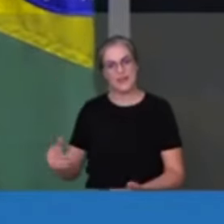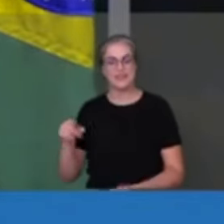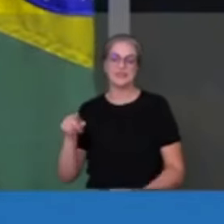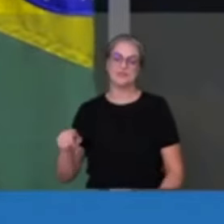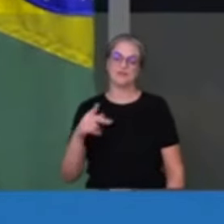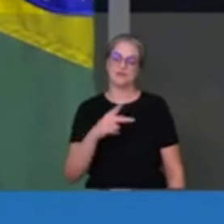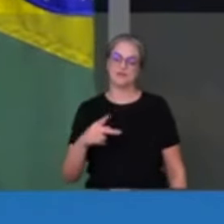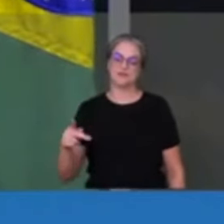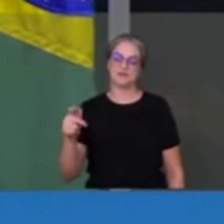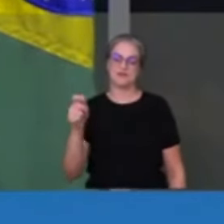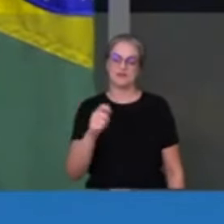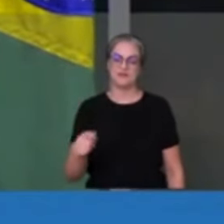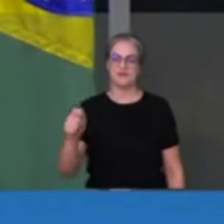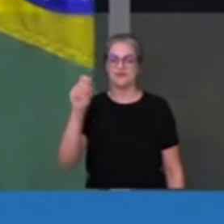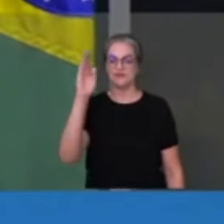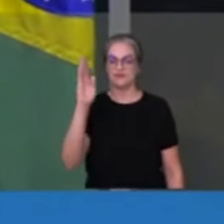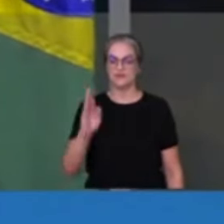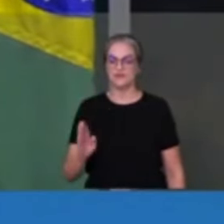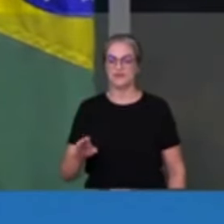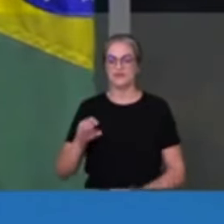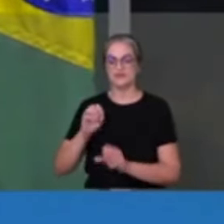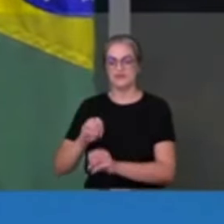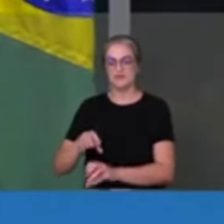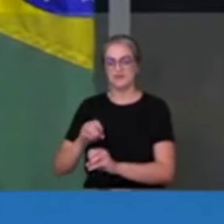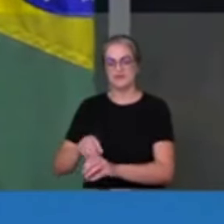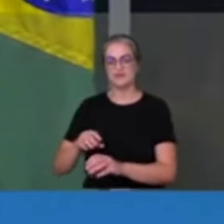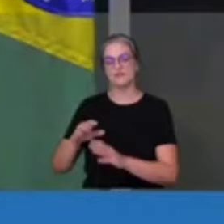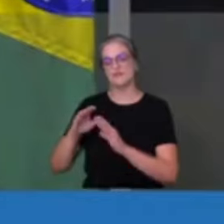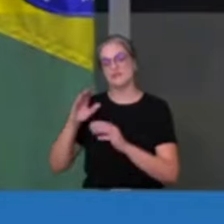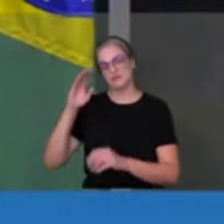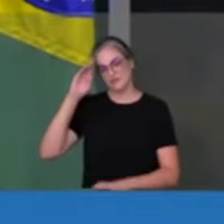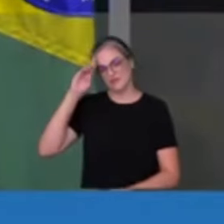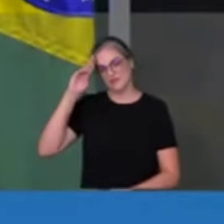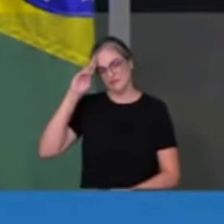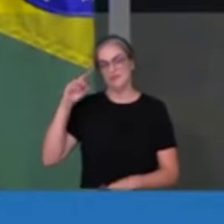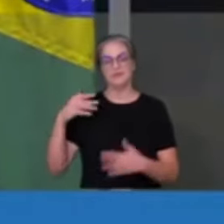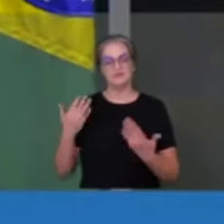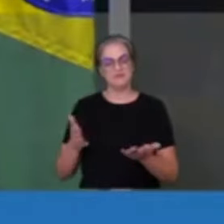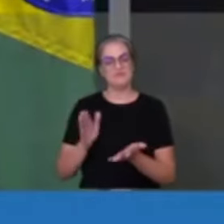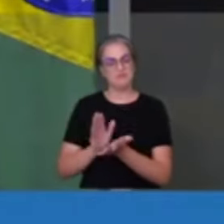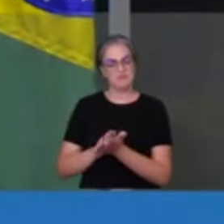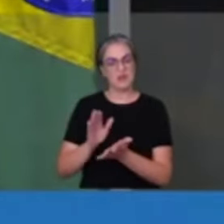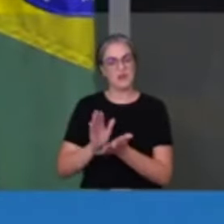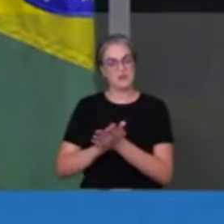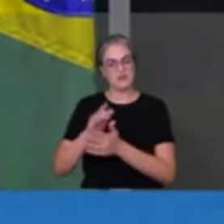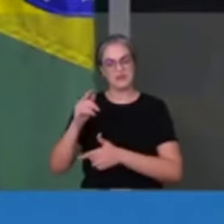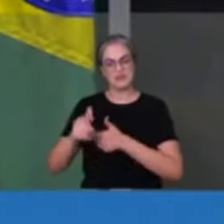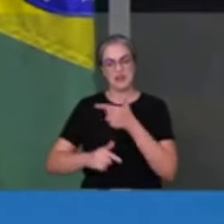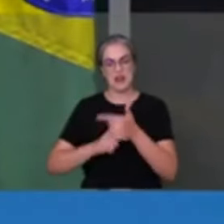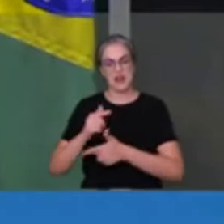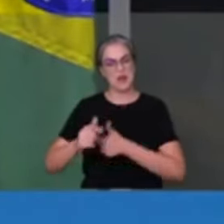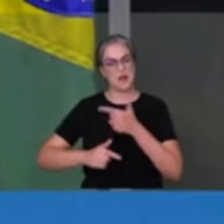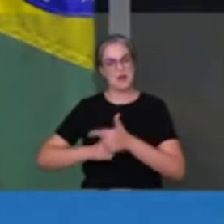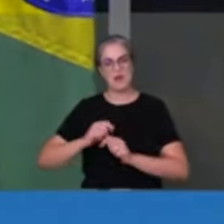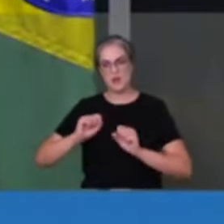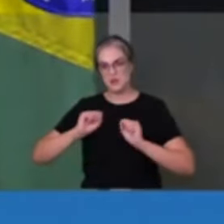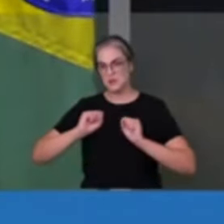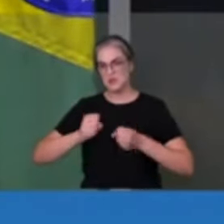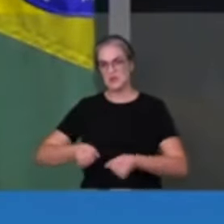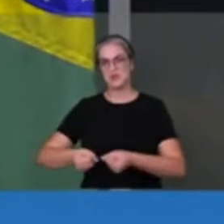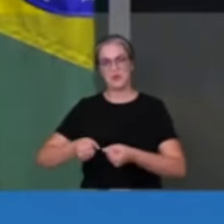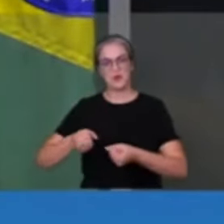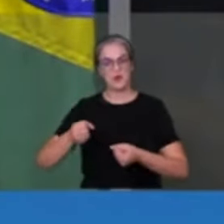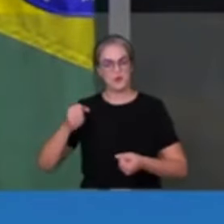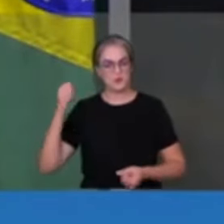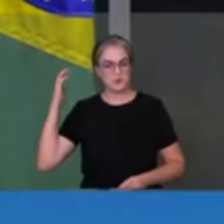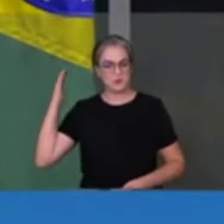Brasileira da educação cívico-militar Parabéns por esse trabalho incansável que se confunde